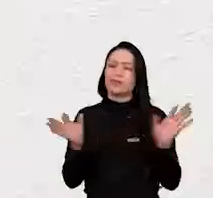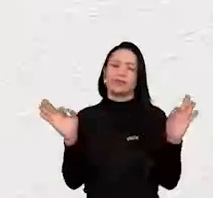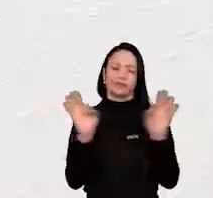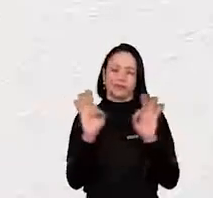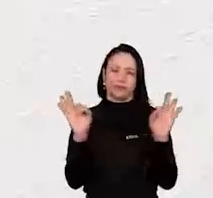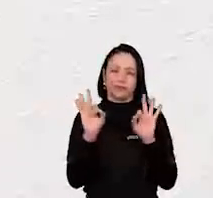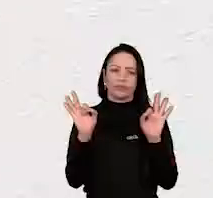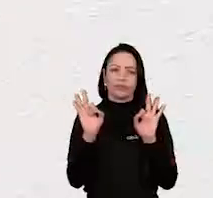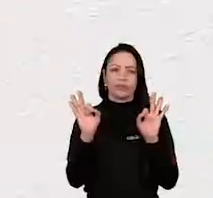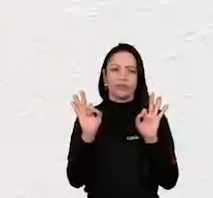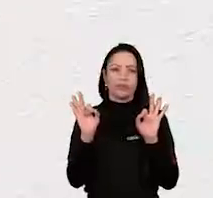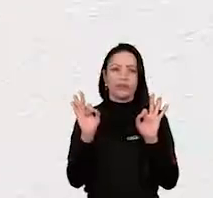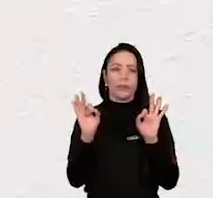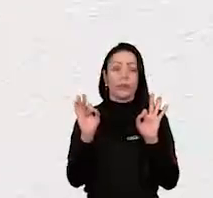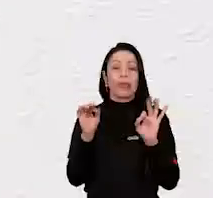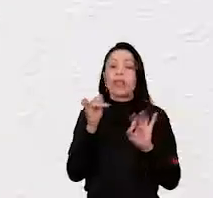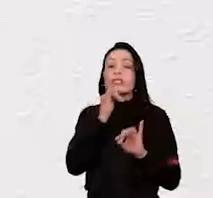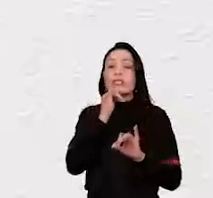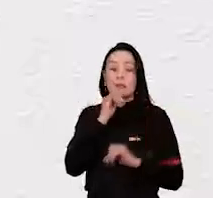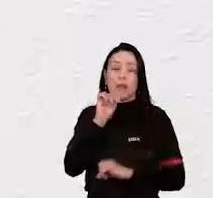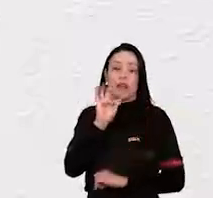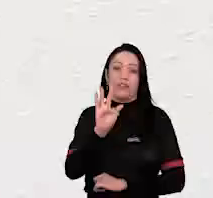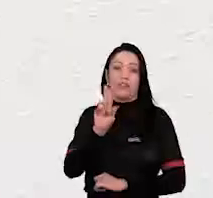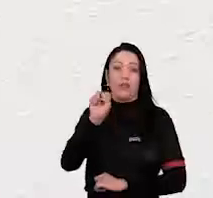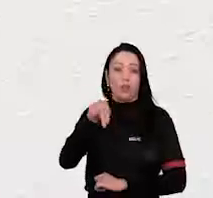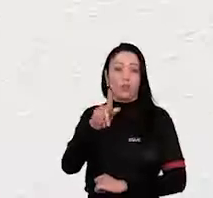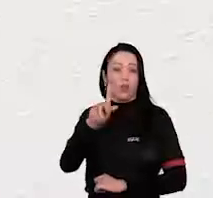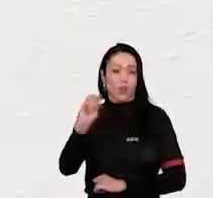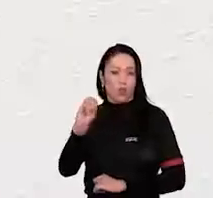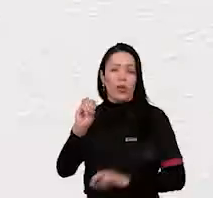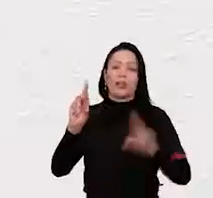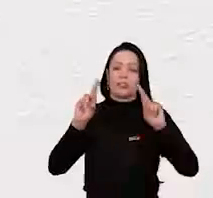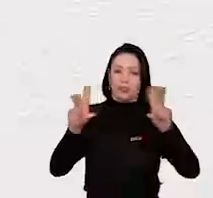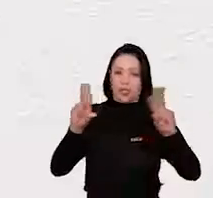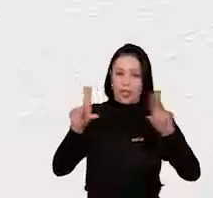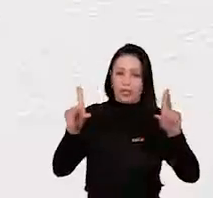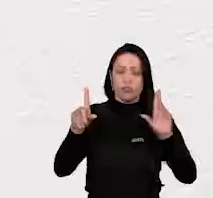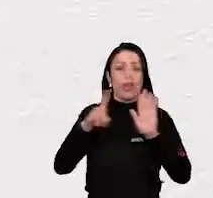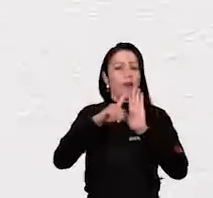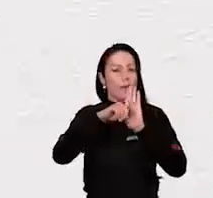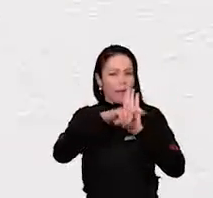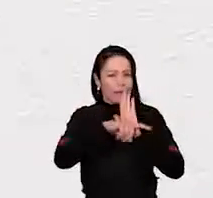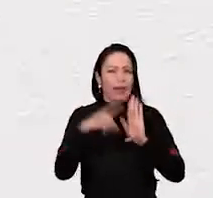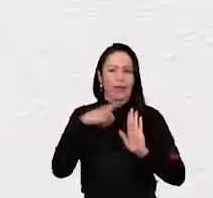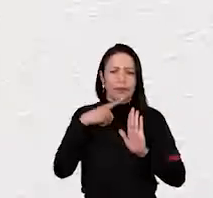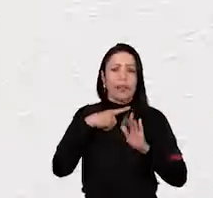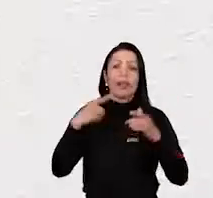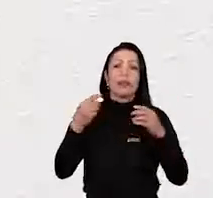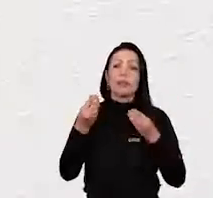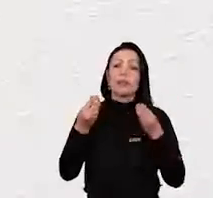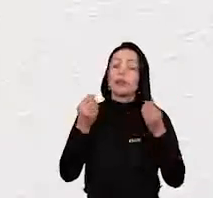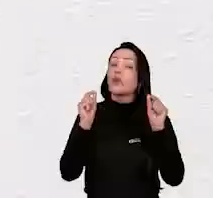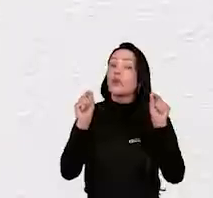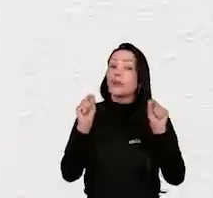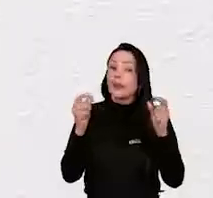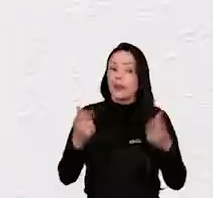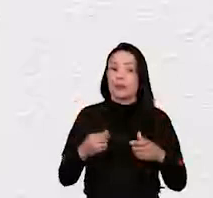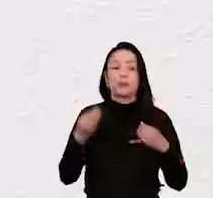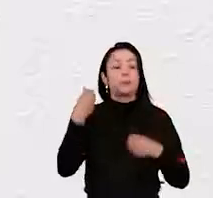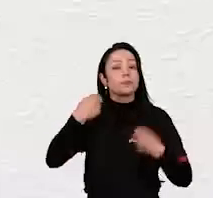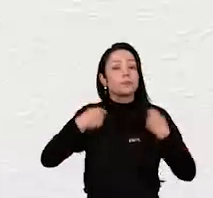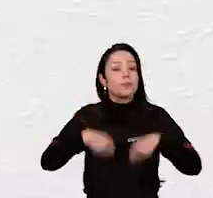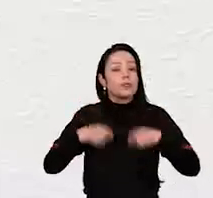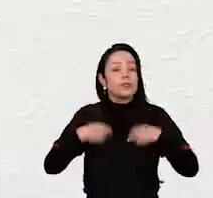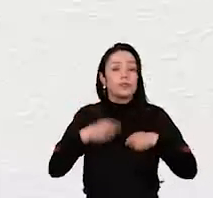antifungigrama para infecção fúngica. É realmente necessário quando tem bactéria? Então, foi o que a Cris falou. O teste, quando